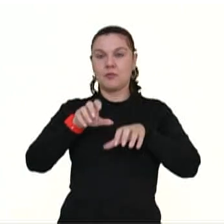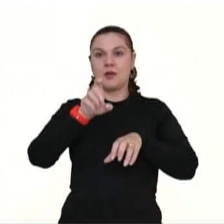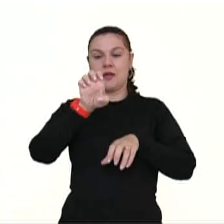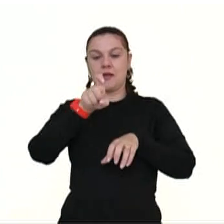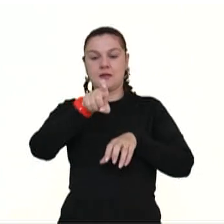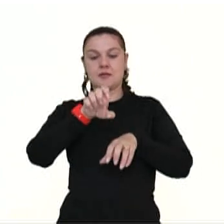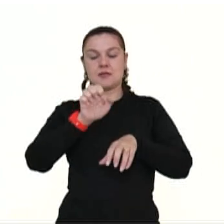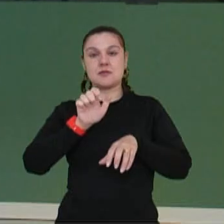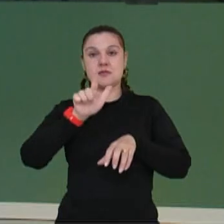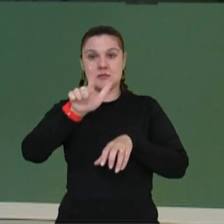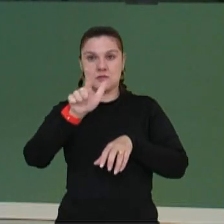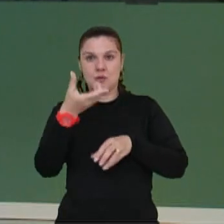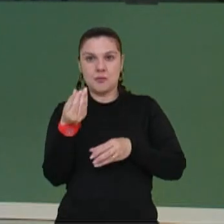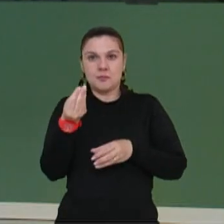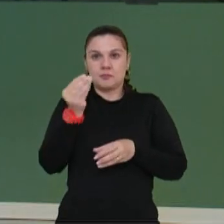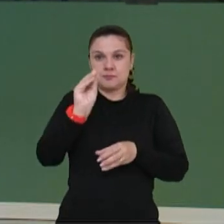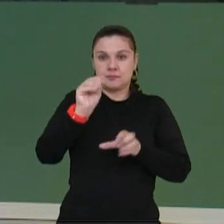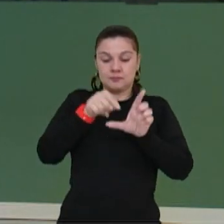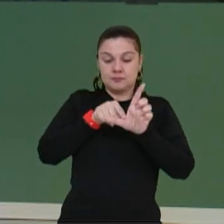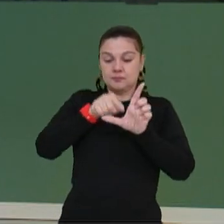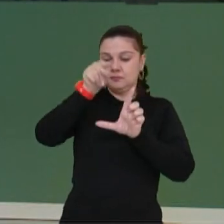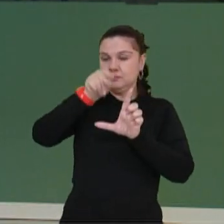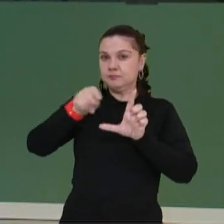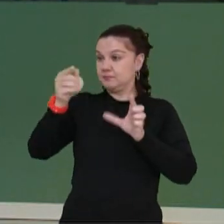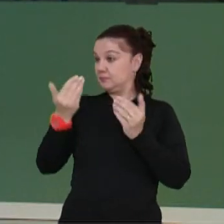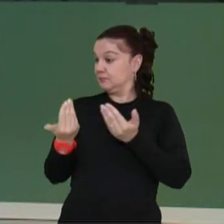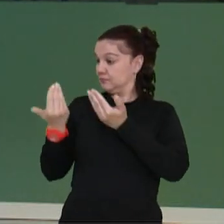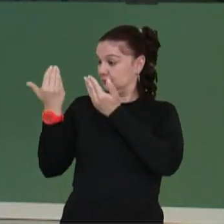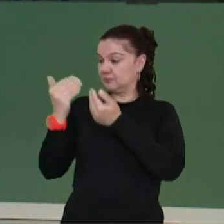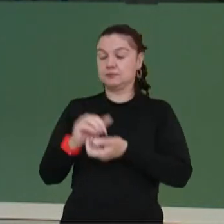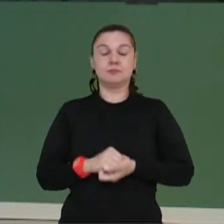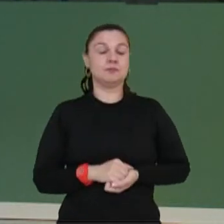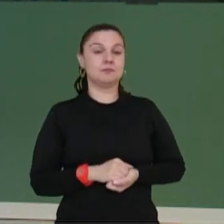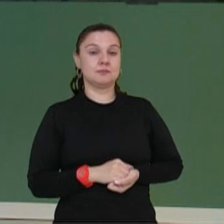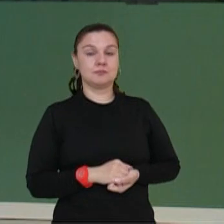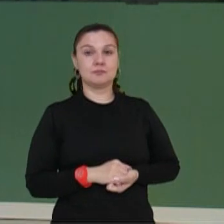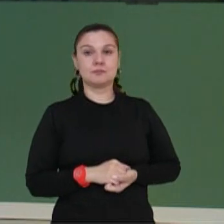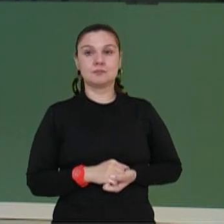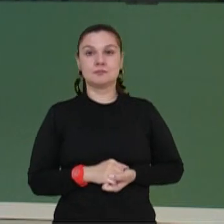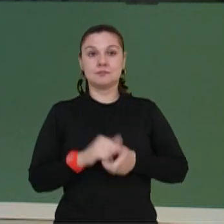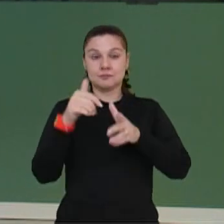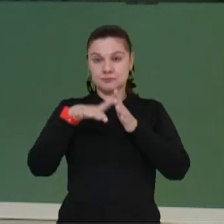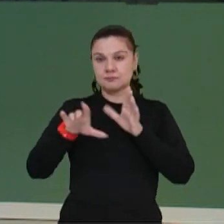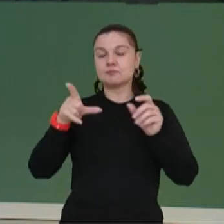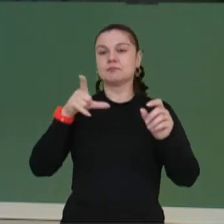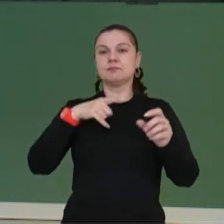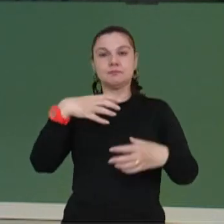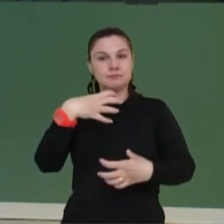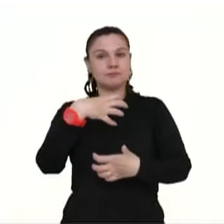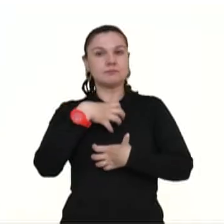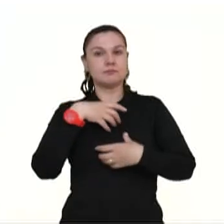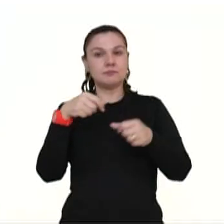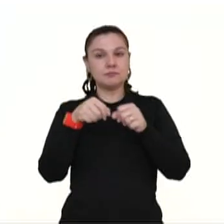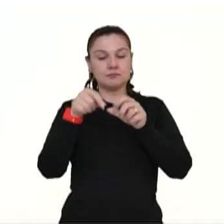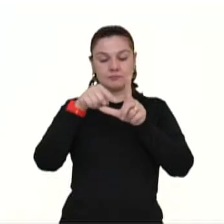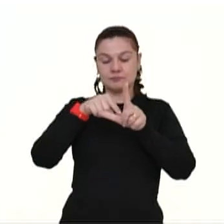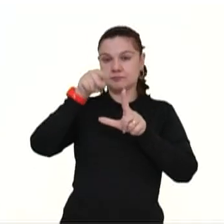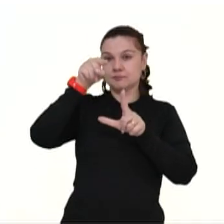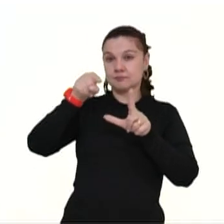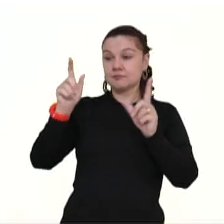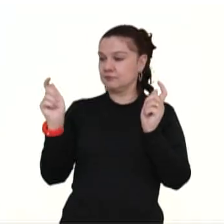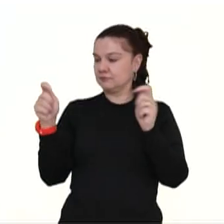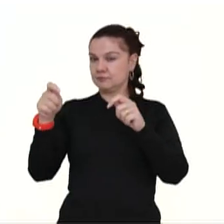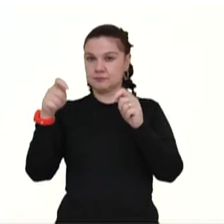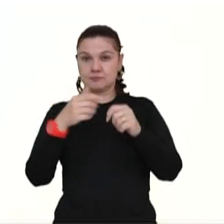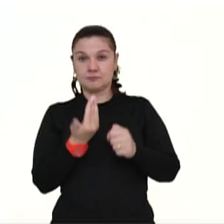inserir gráfico. Quando a gente pede para inserir gráfico, ele gera esses gráficos aqui para nós. Tem vários tipos de gráfico possíveis,